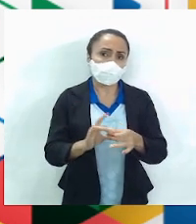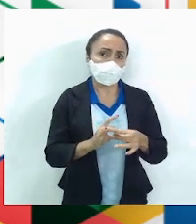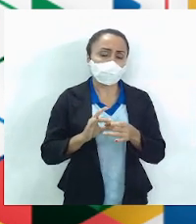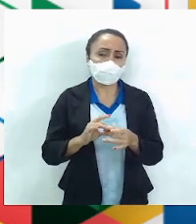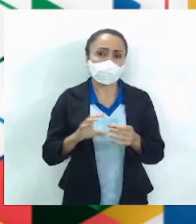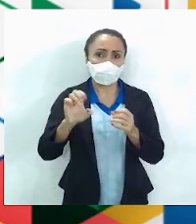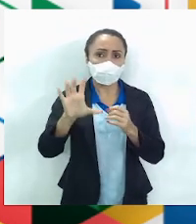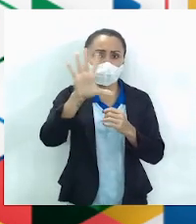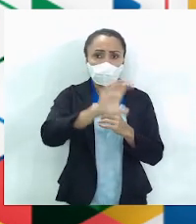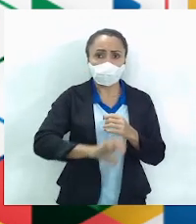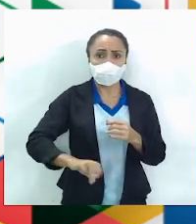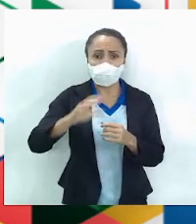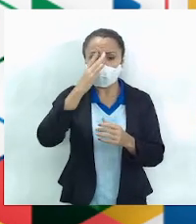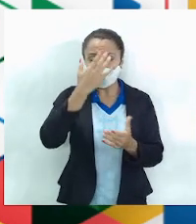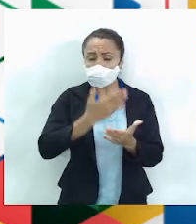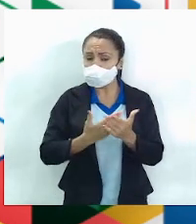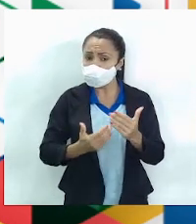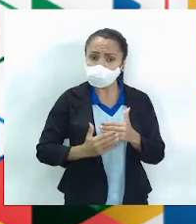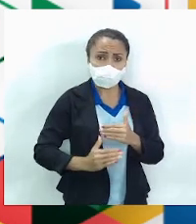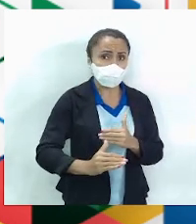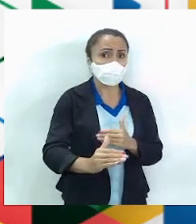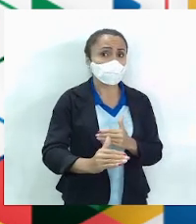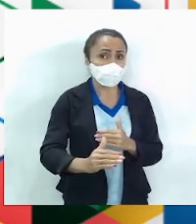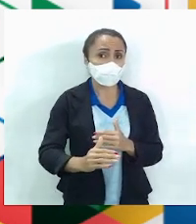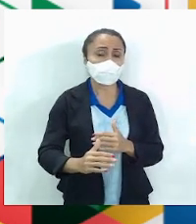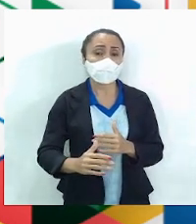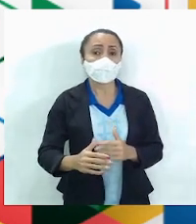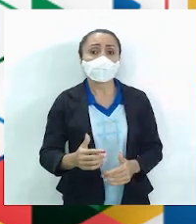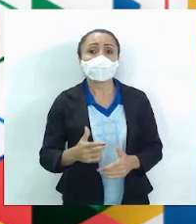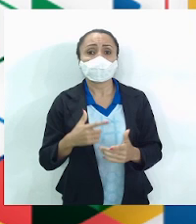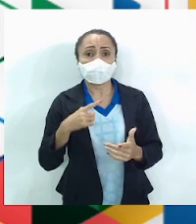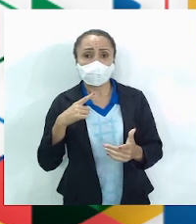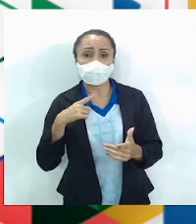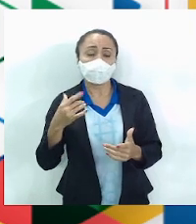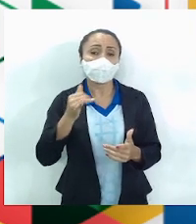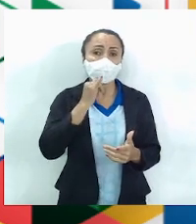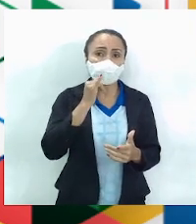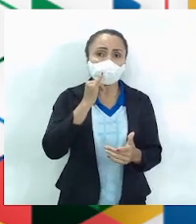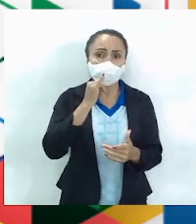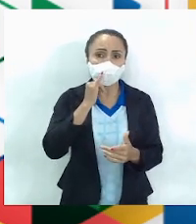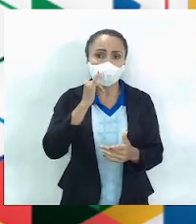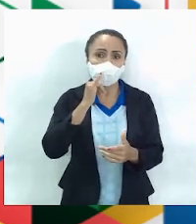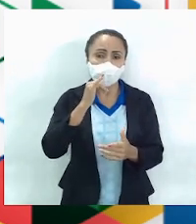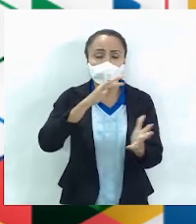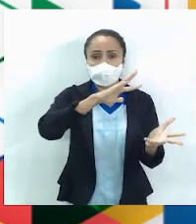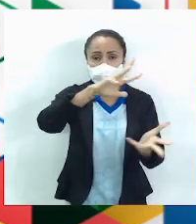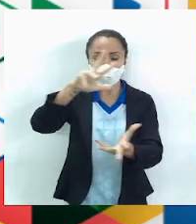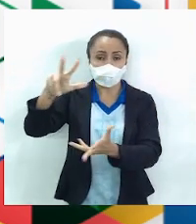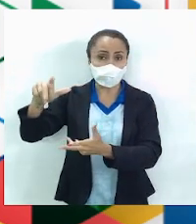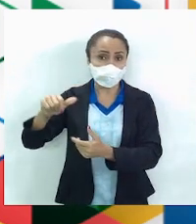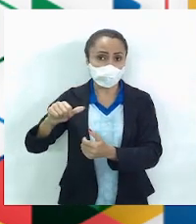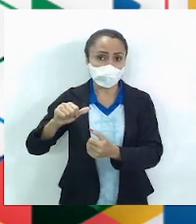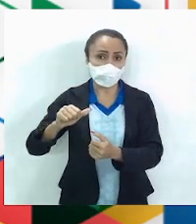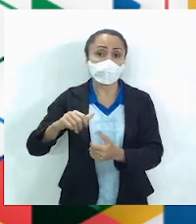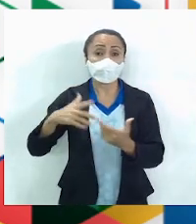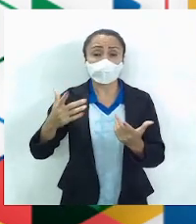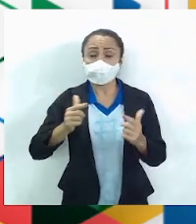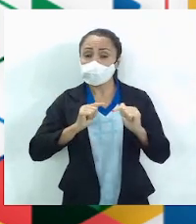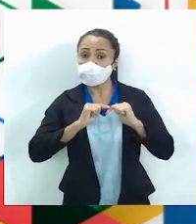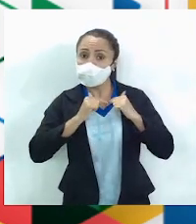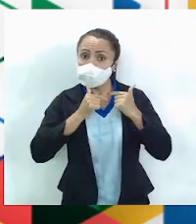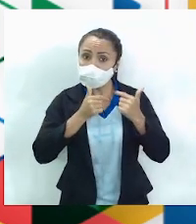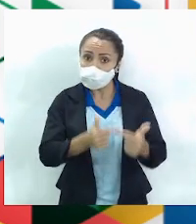tão desacreditada no início, acabou servindo de exemplo para o resto do mundo. Com o seu